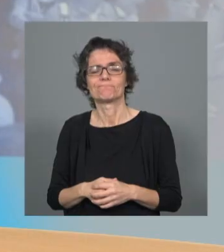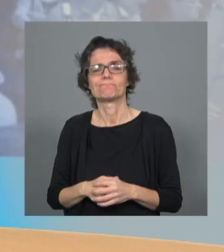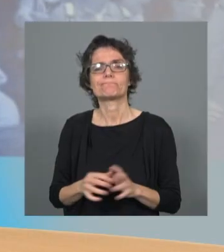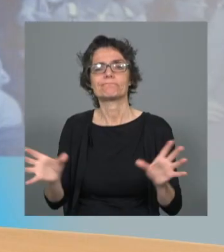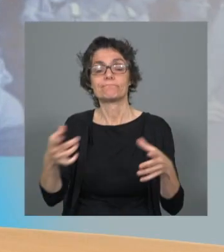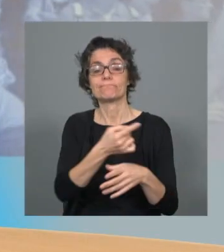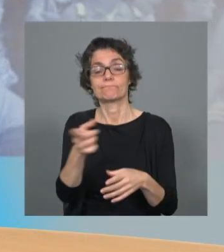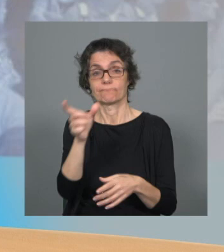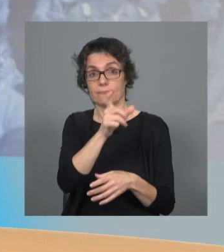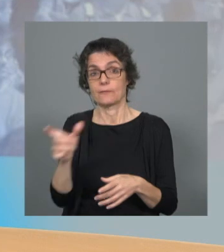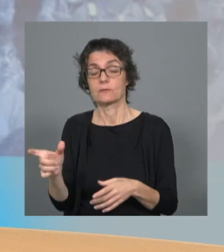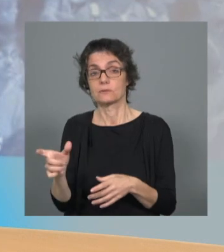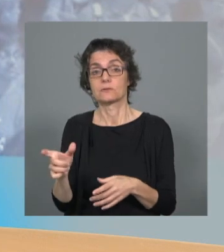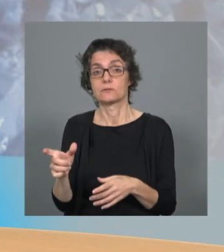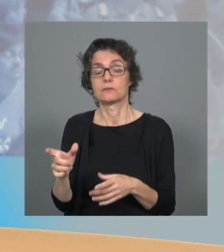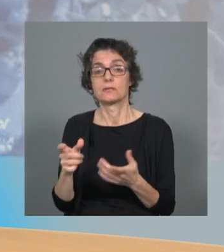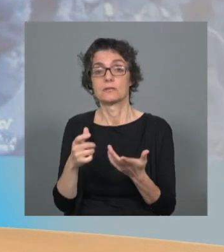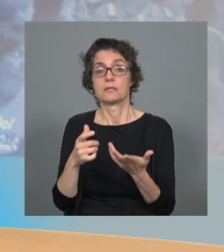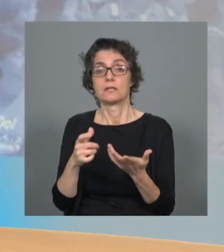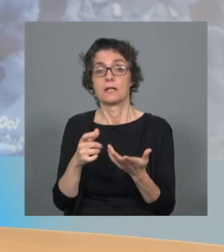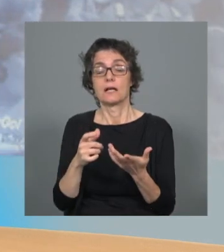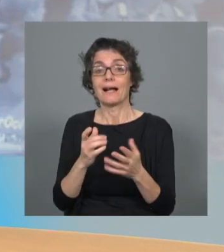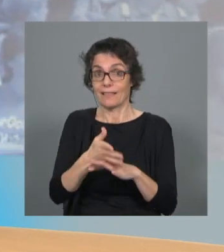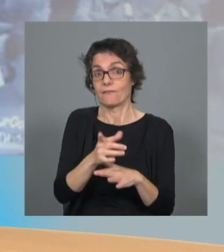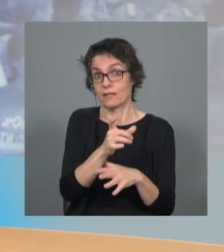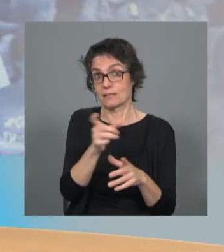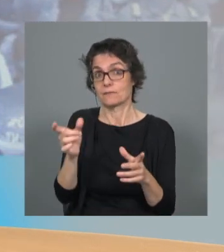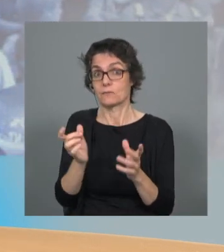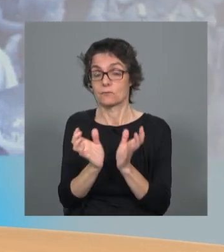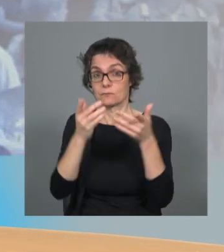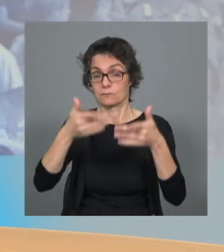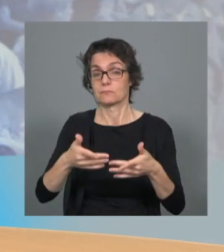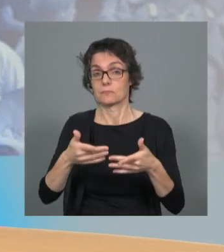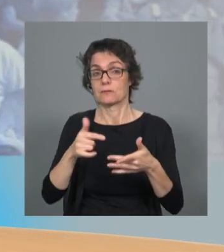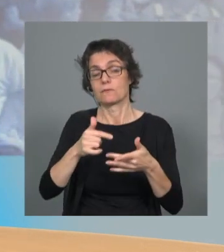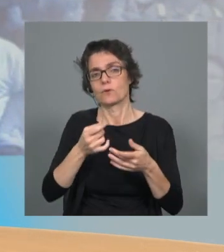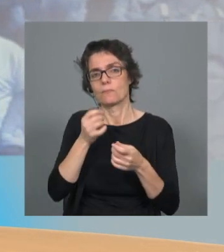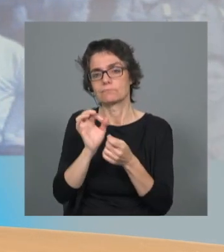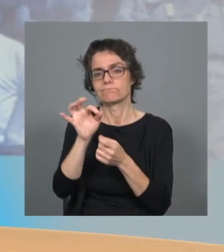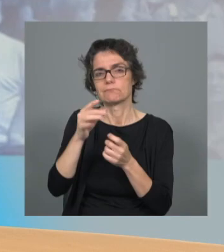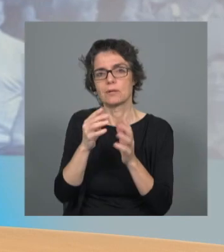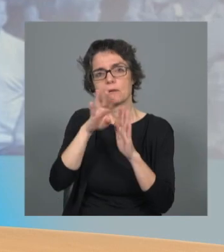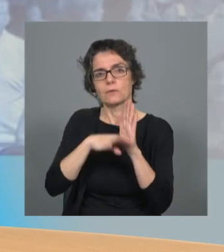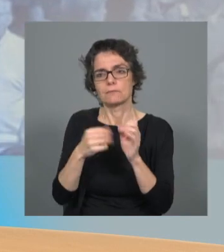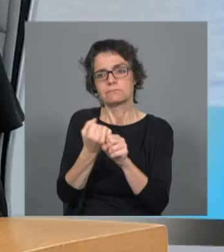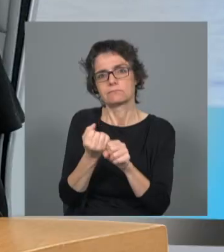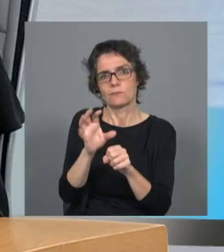pessoas que esta plataforma vai sugerir programas de ação. Sim,